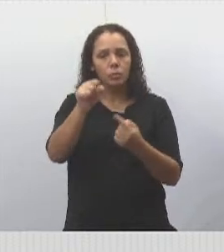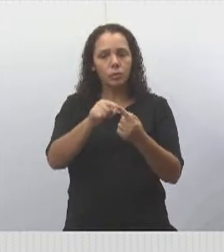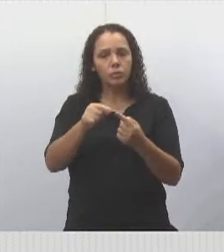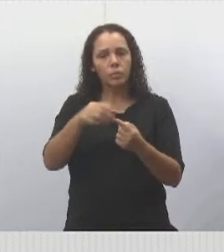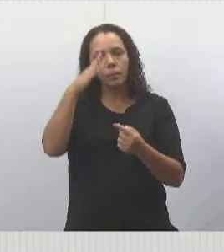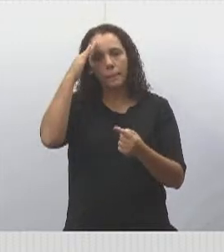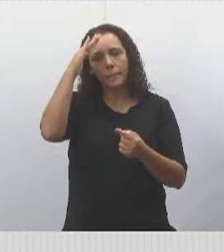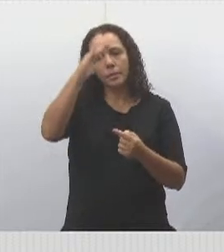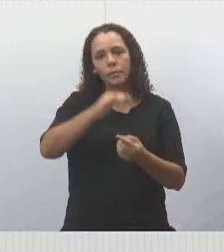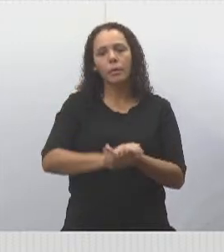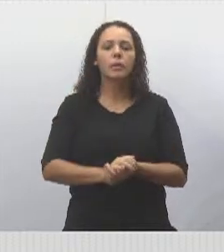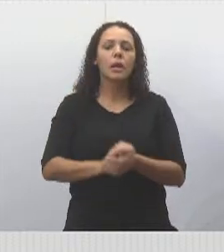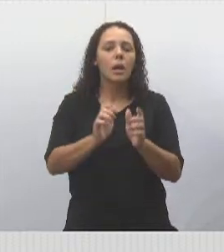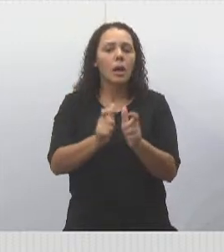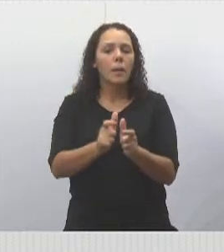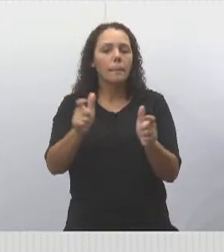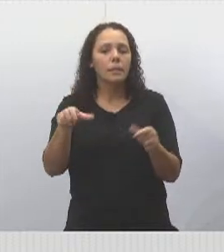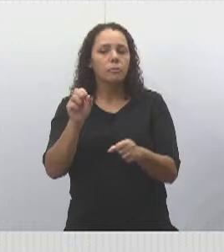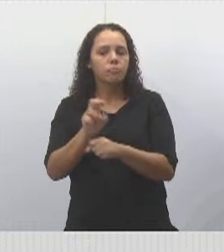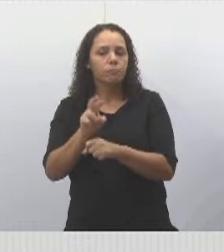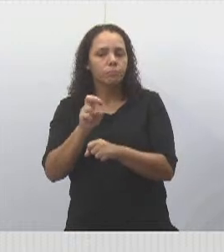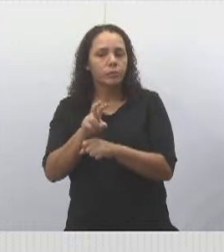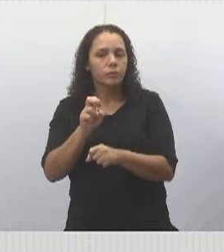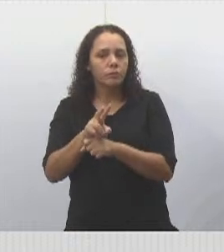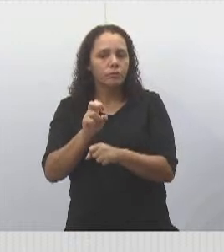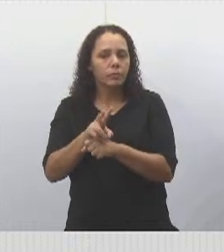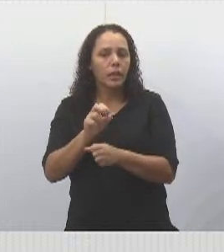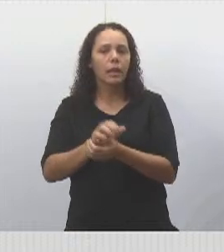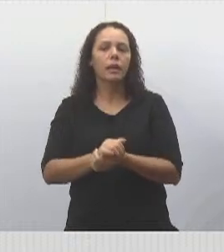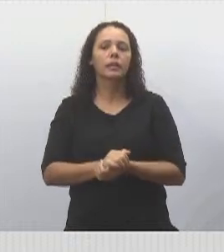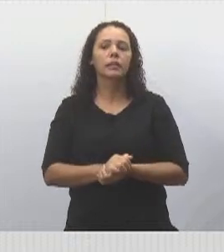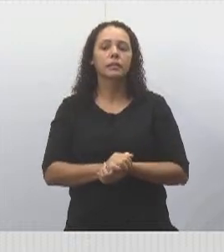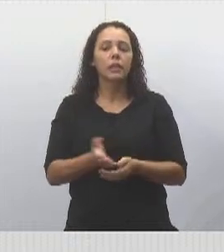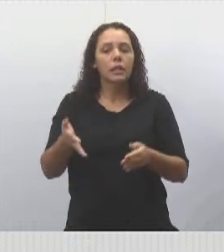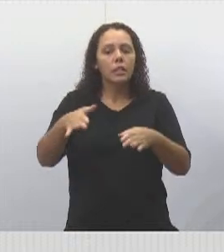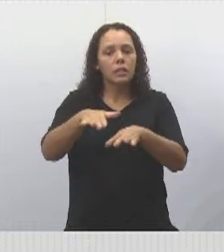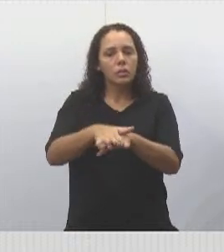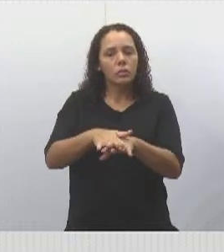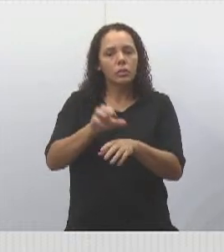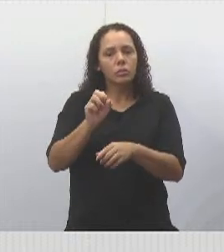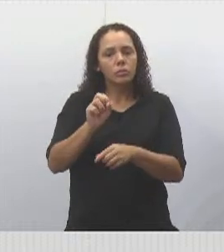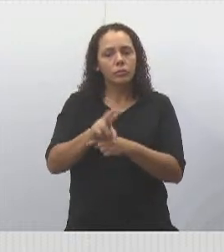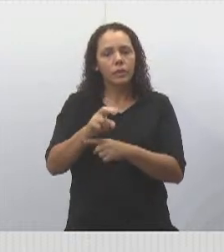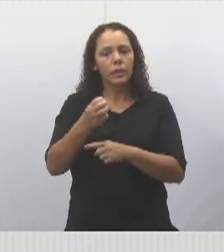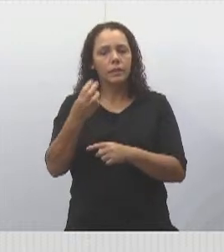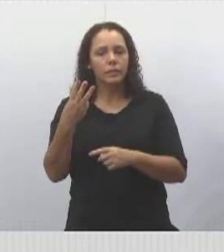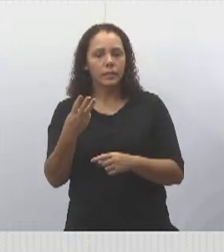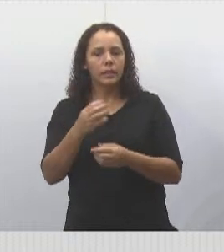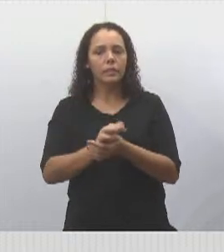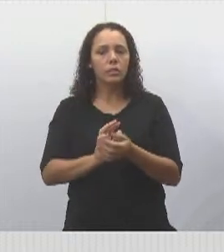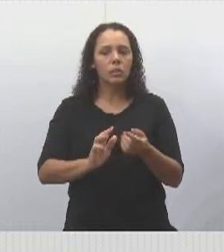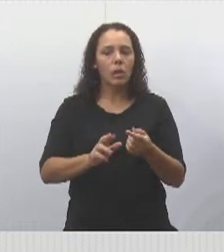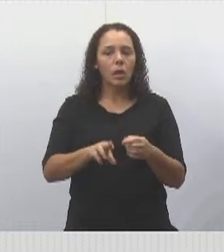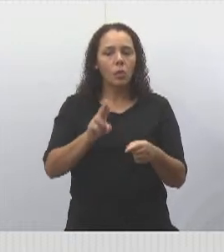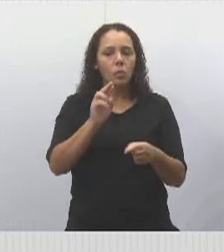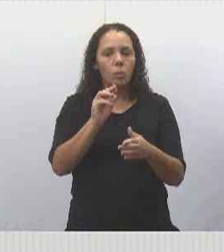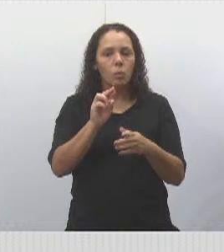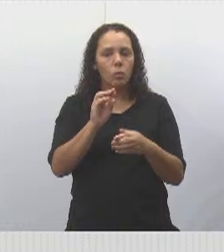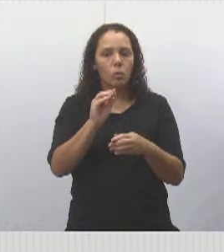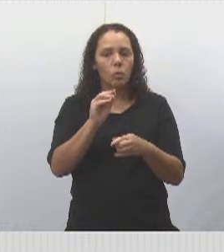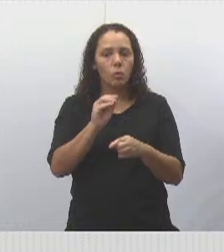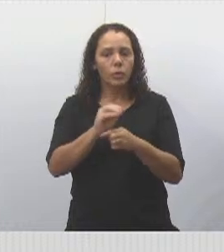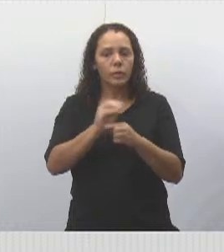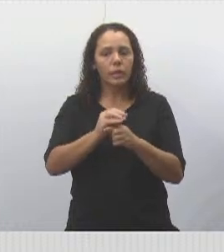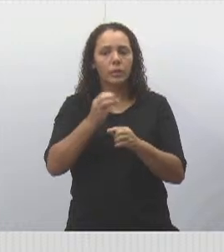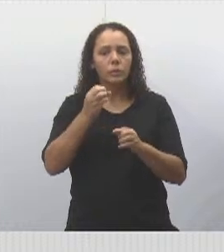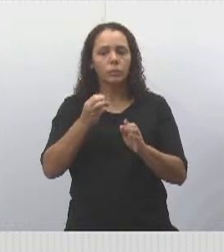das vagas de grau 1, 2 e 3, inclusão das vagas de grau 3, desculpa, a manutenção do Bom Prato, a inclusão de vagas em